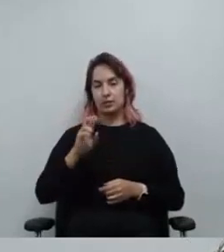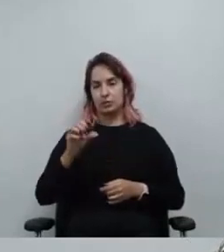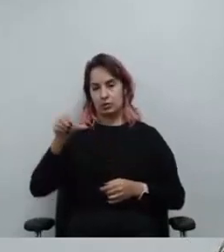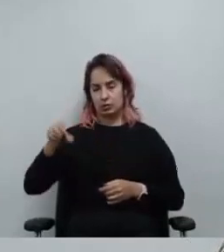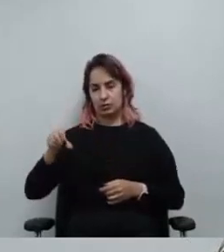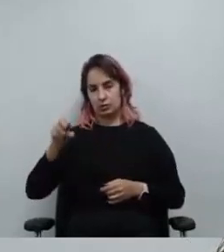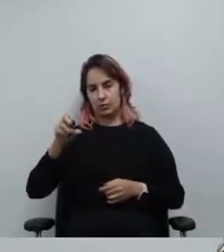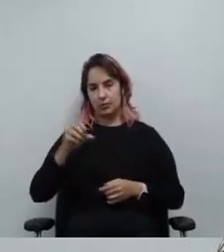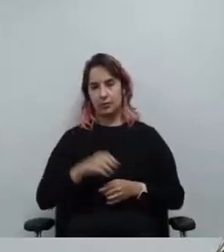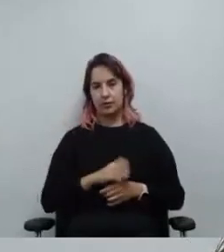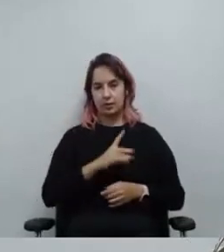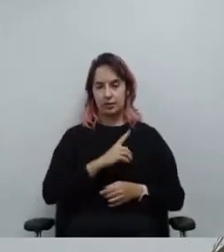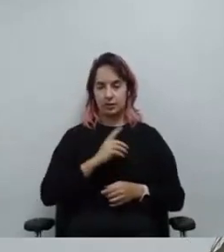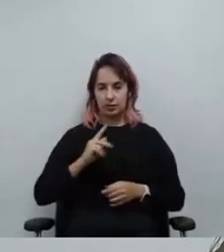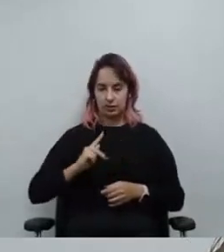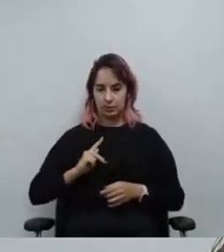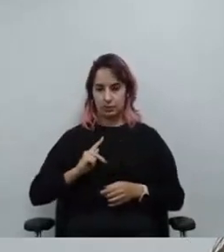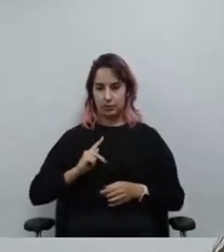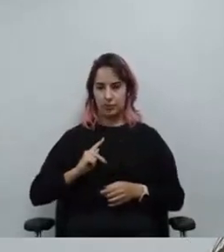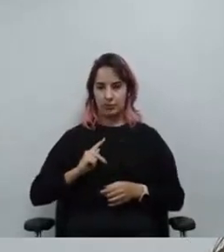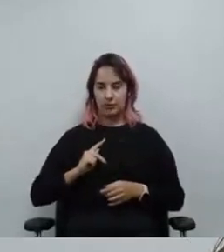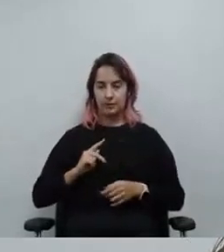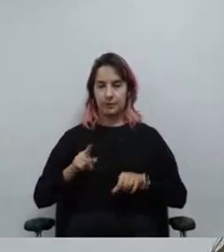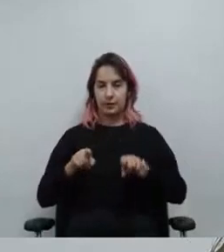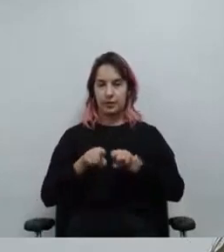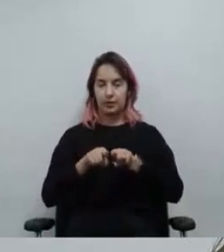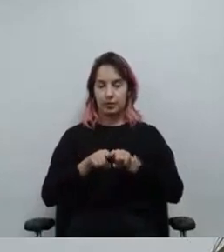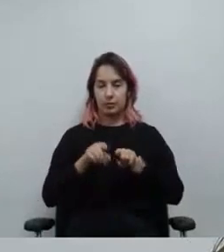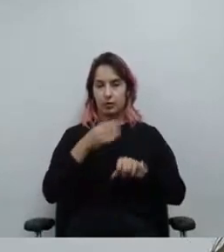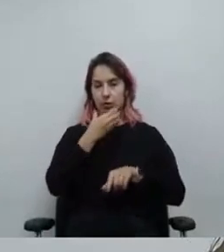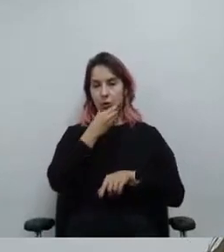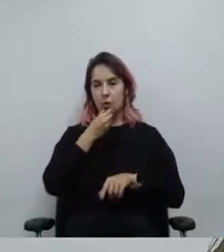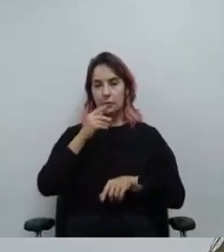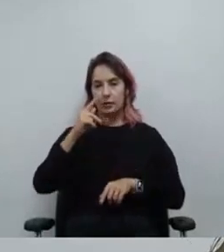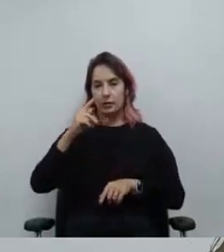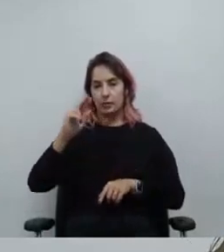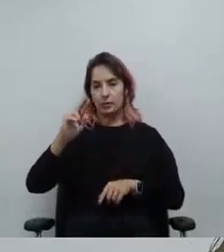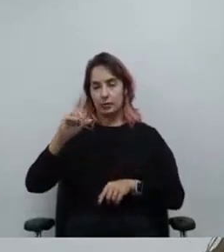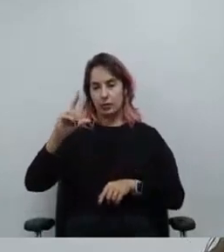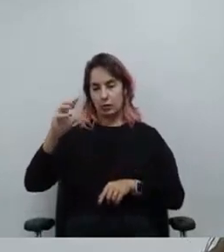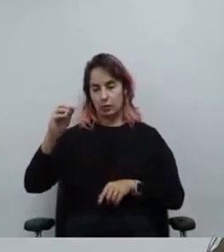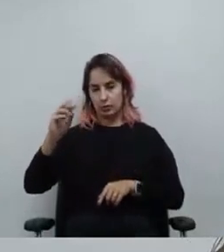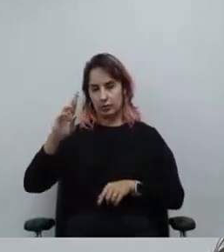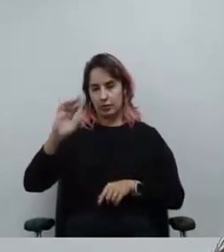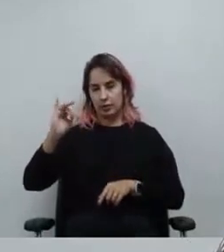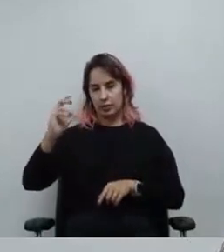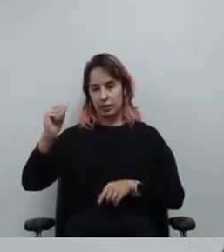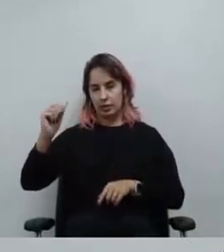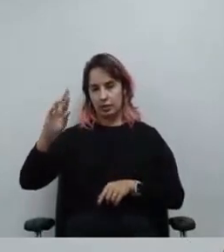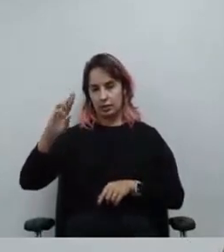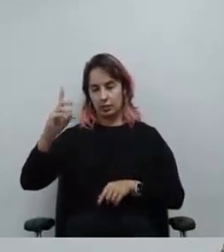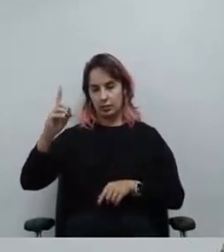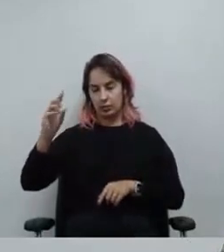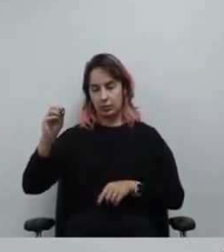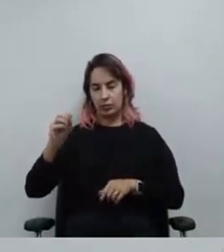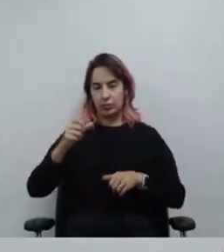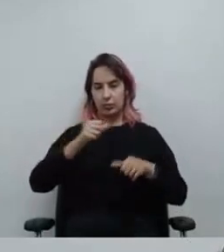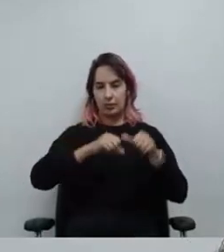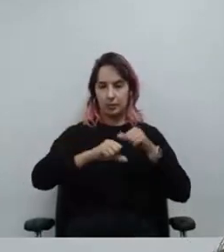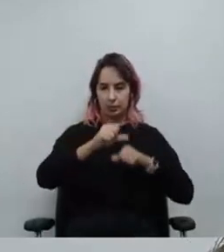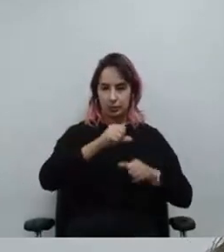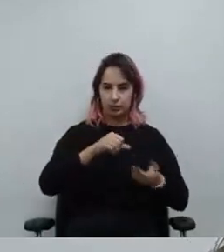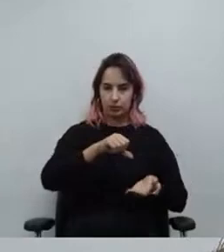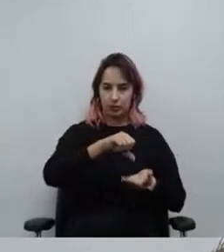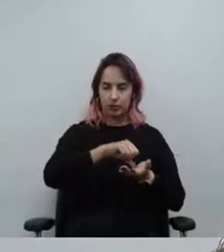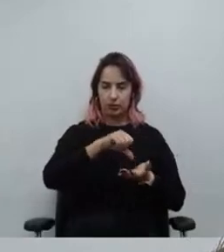Defensoria Pública da Unidade Varas Singulares e o defensor Paulo Ricardo de Vites Filho a 45ª Defensoria Pública da